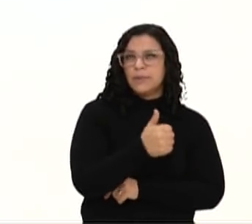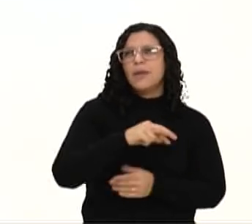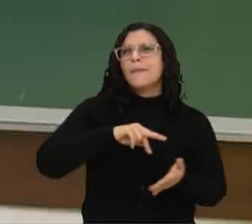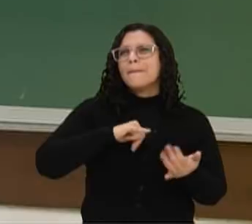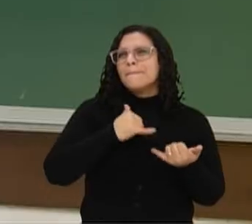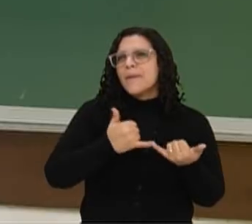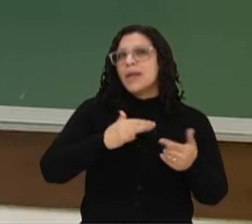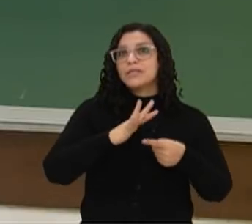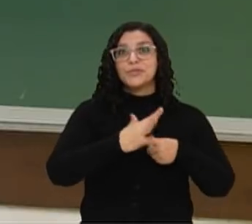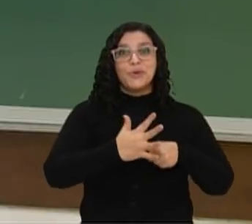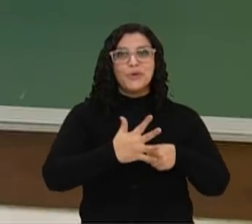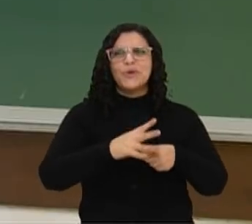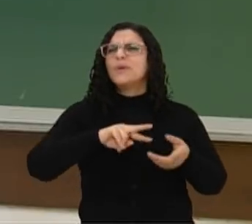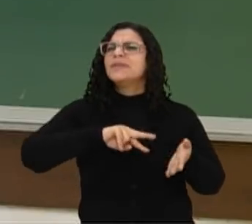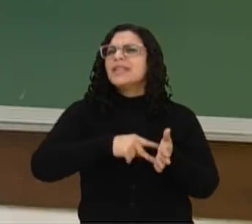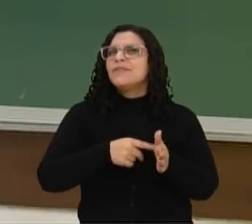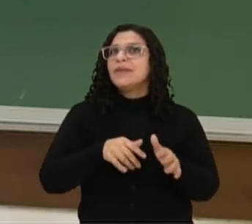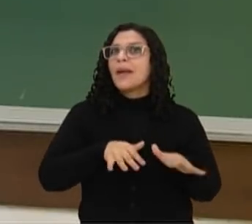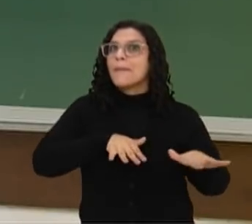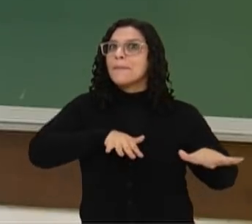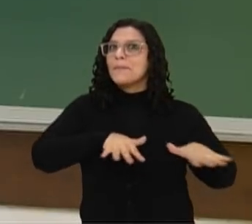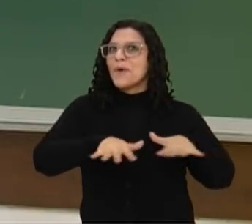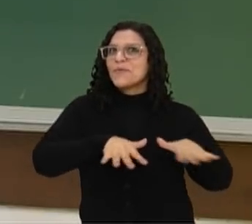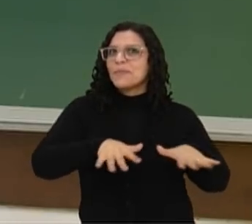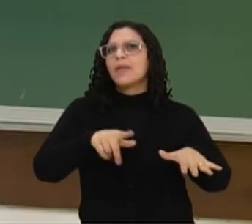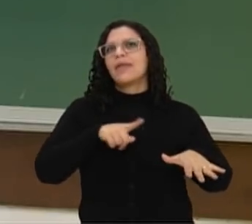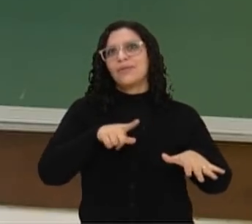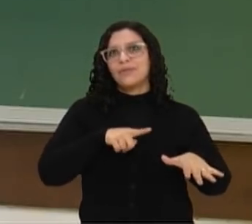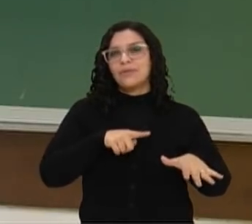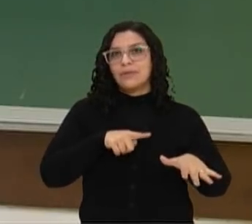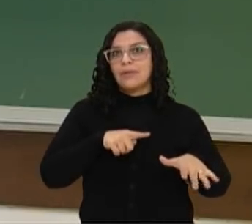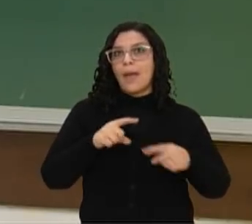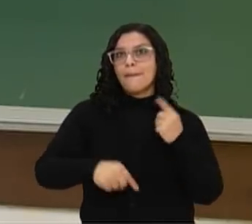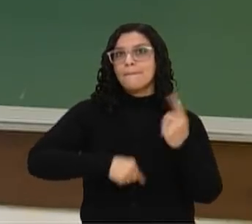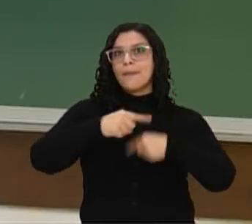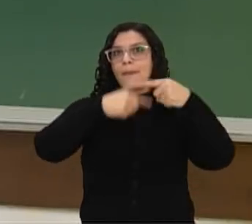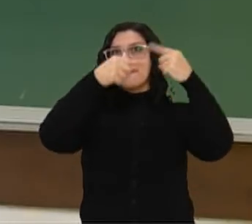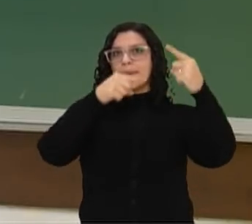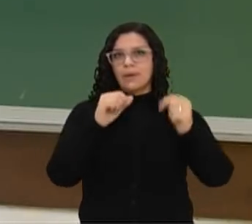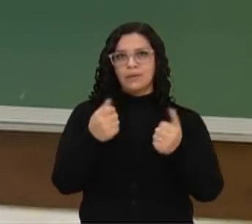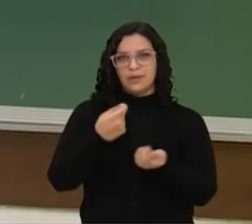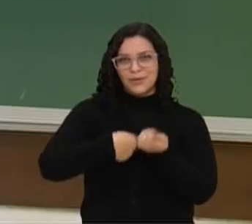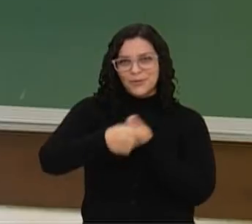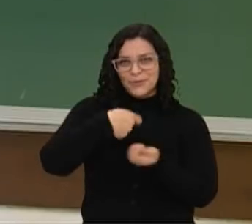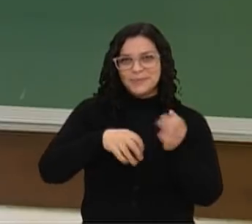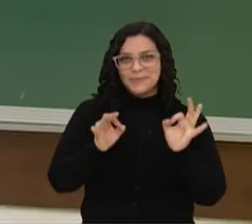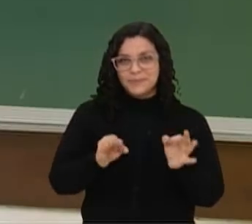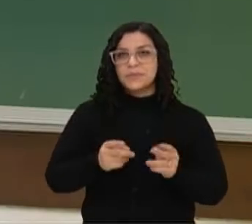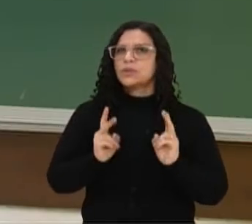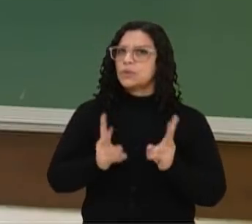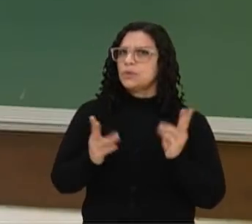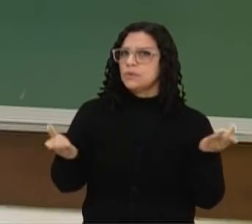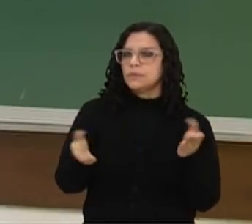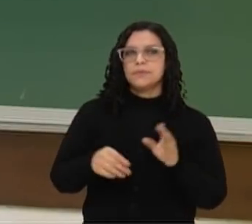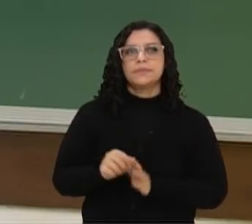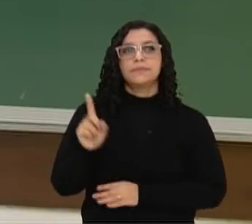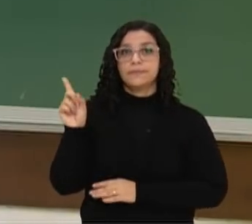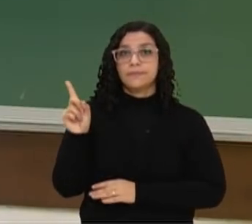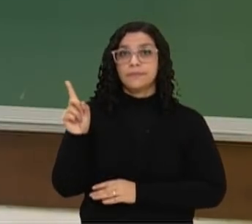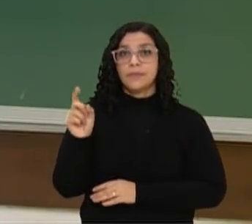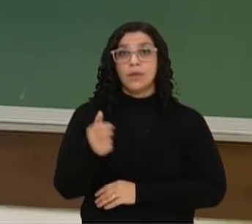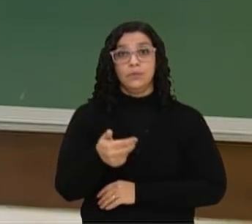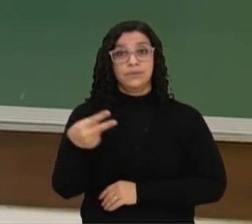o que movimenta. Por que a palavra motor? Porque movimenta a economia, certo? E aí, continuando lá,